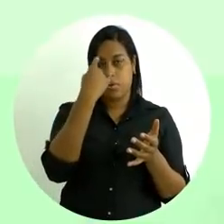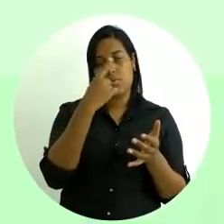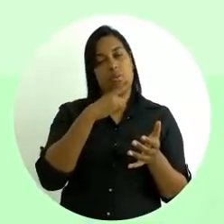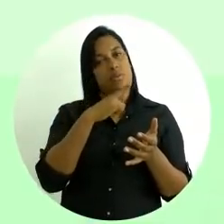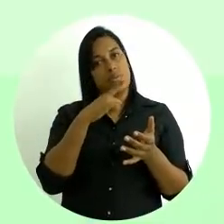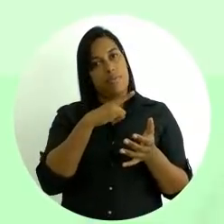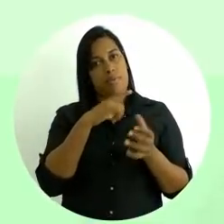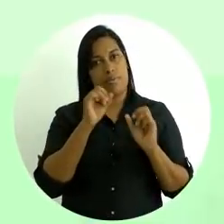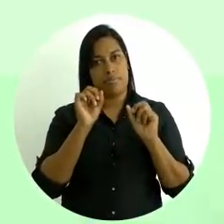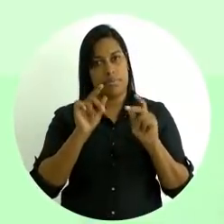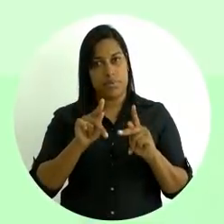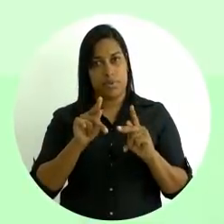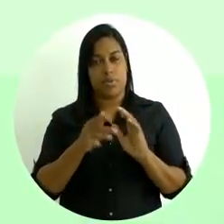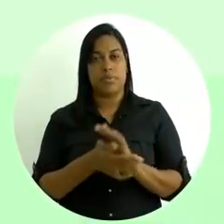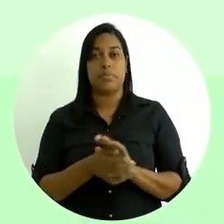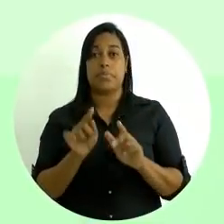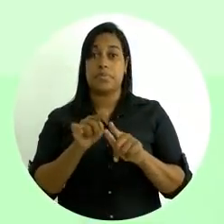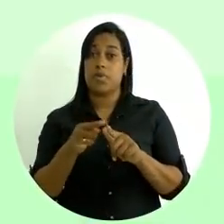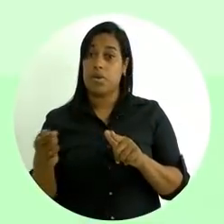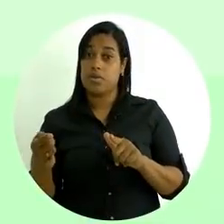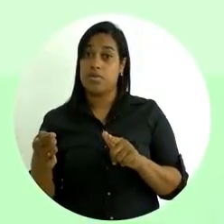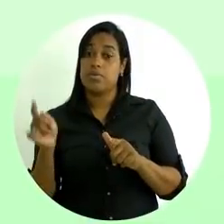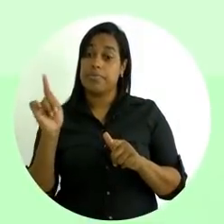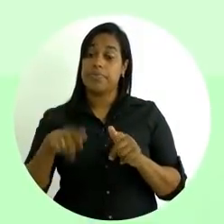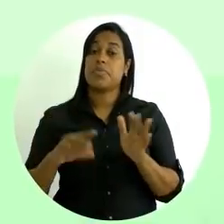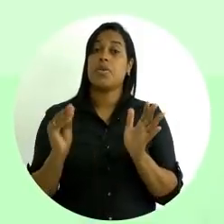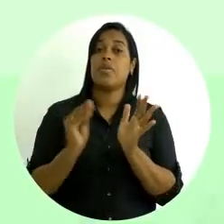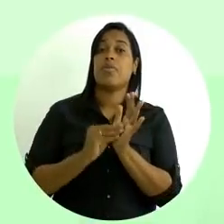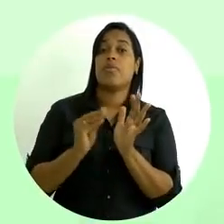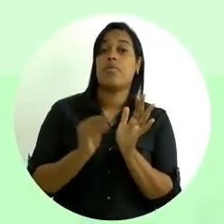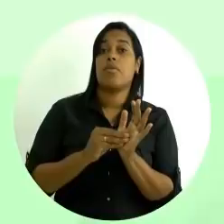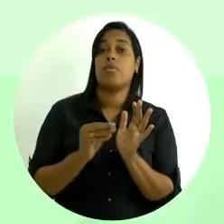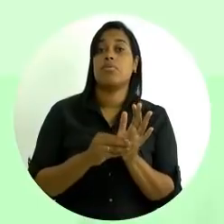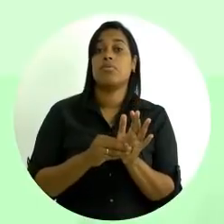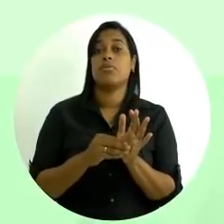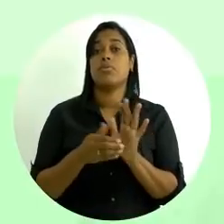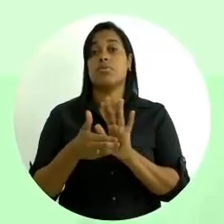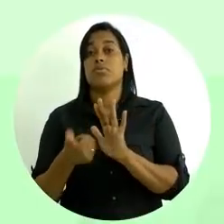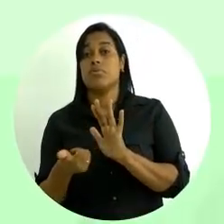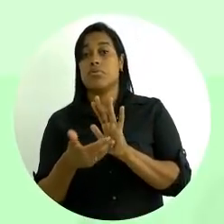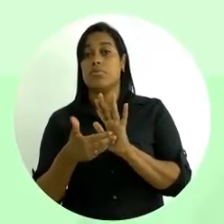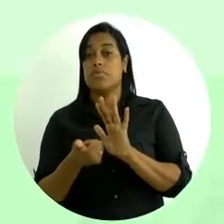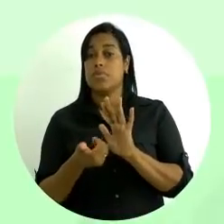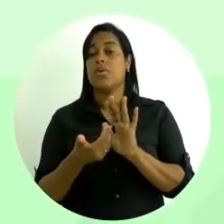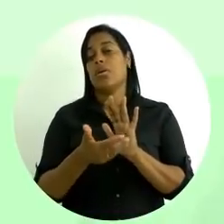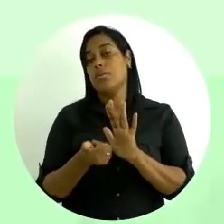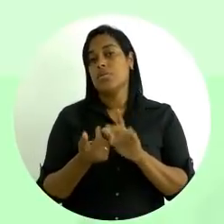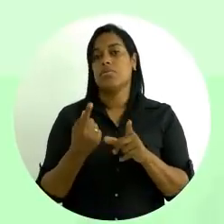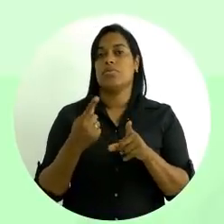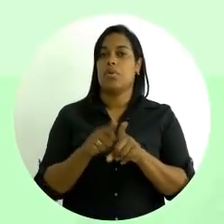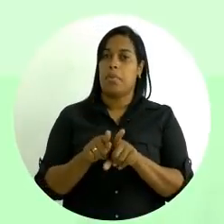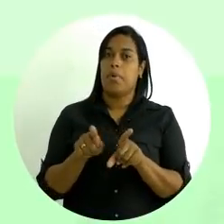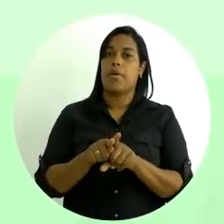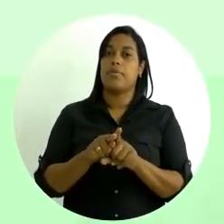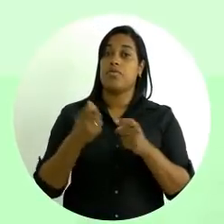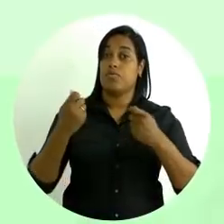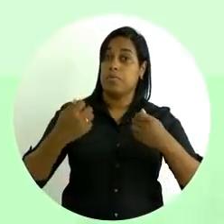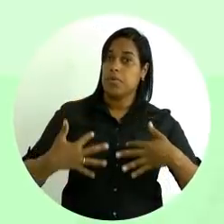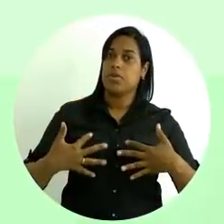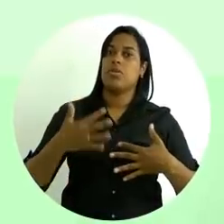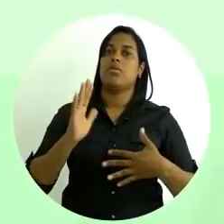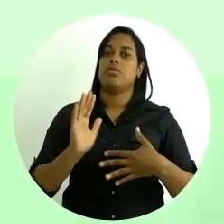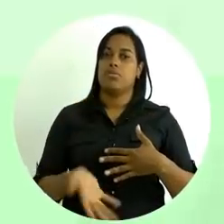carga horária que ele tiver, tá bom? Desde que essas faltas sejam abonadas, desde que essas faltas